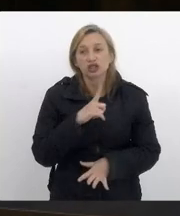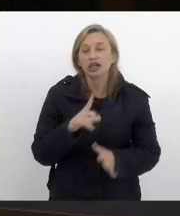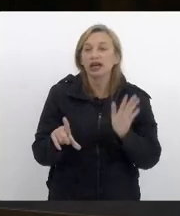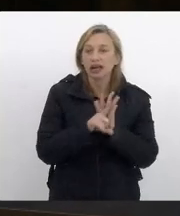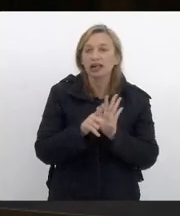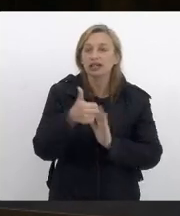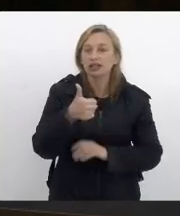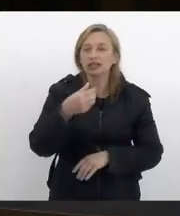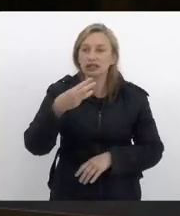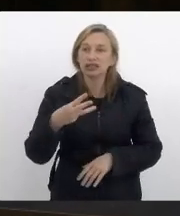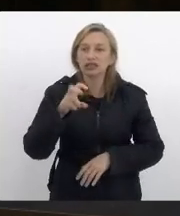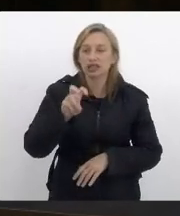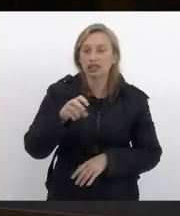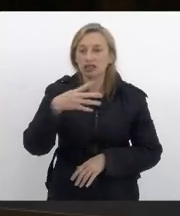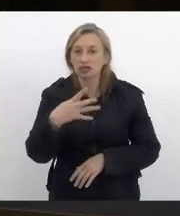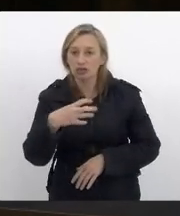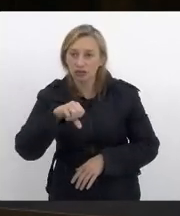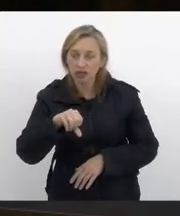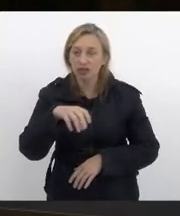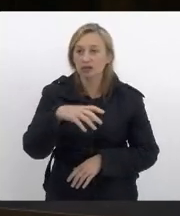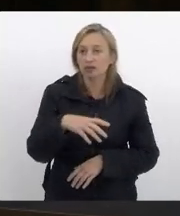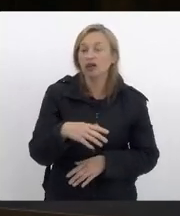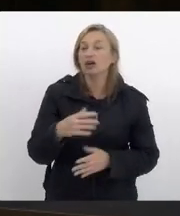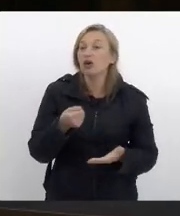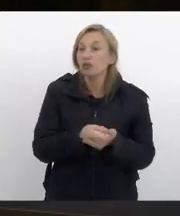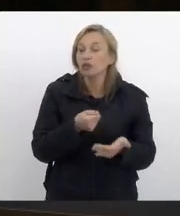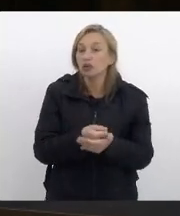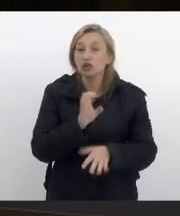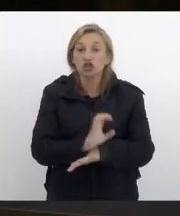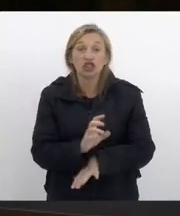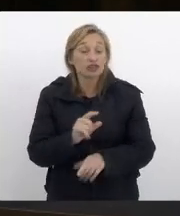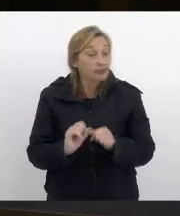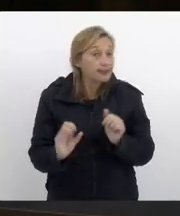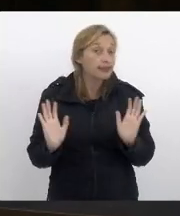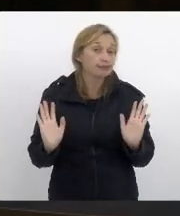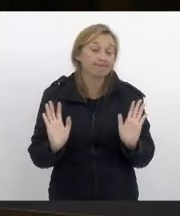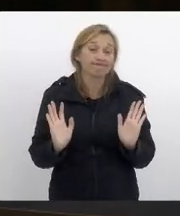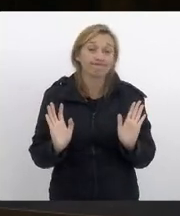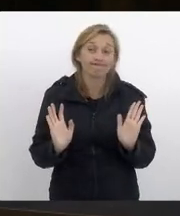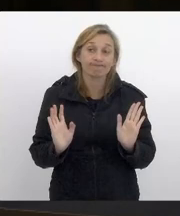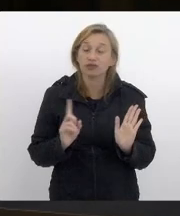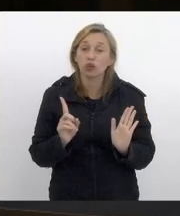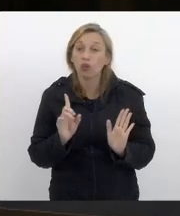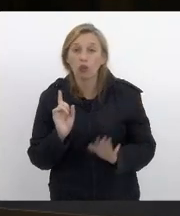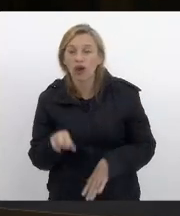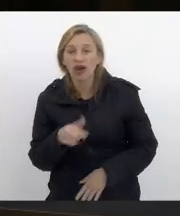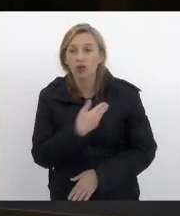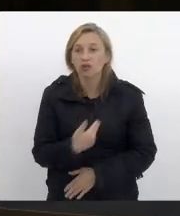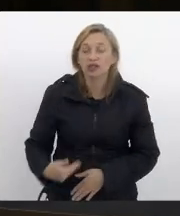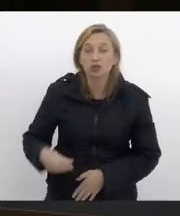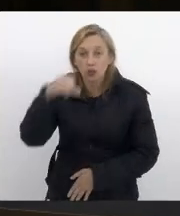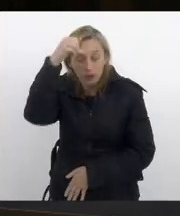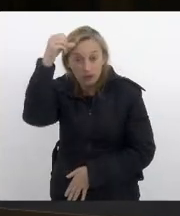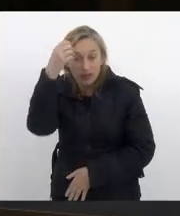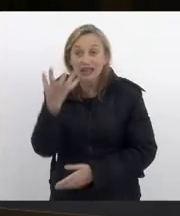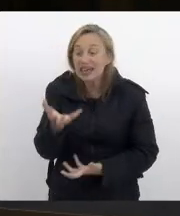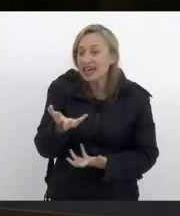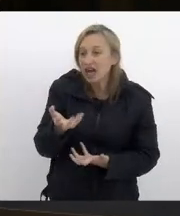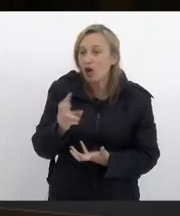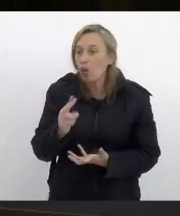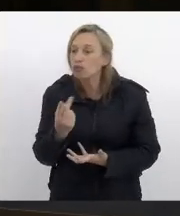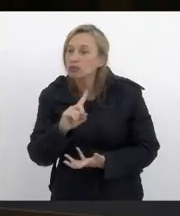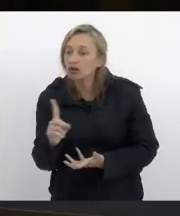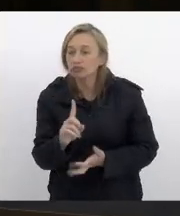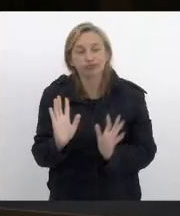Lei 13.594 que obrigou o Estado a fazer isso. Não é o governador Cláudio Castro que quer ou deixa de querer,